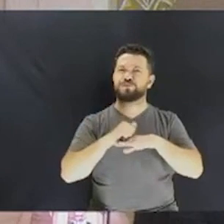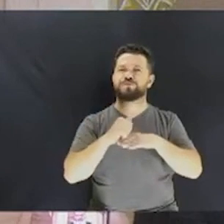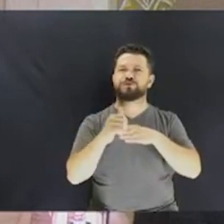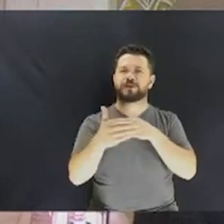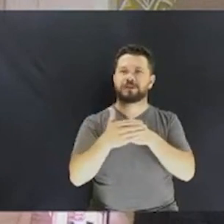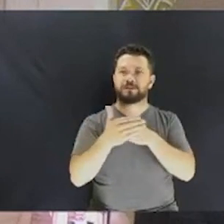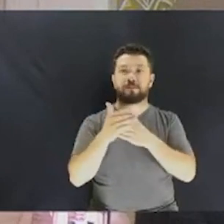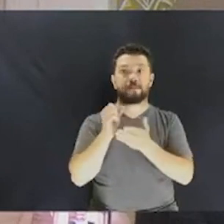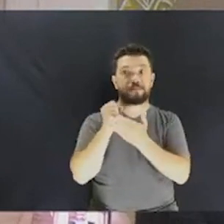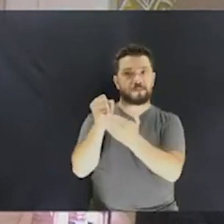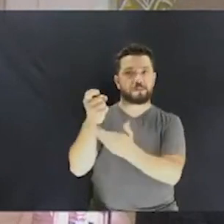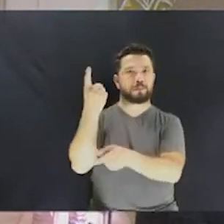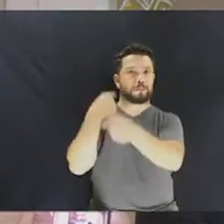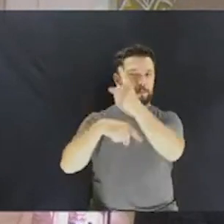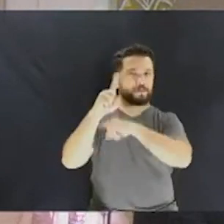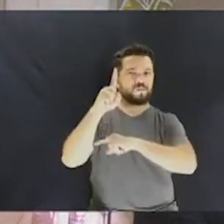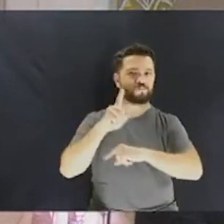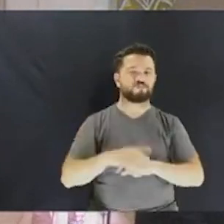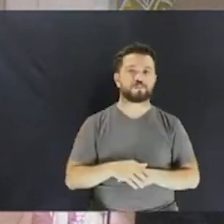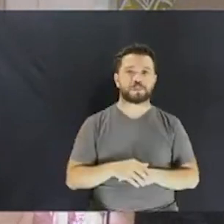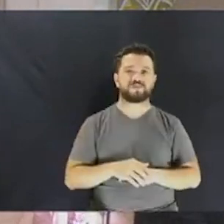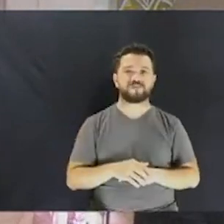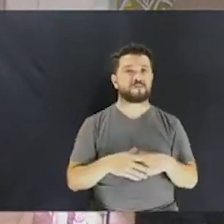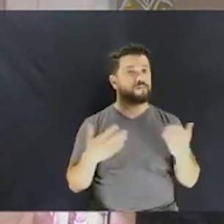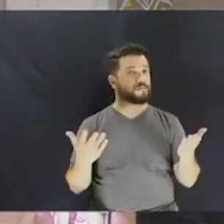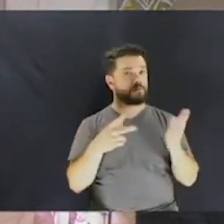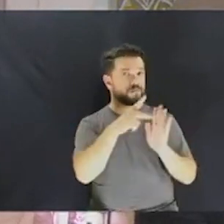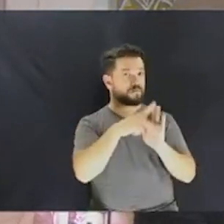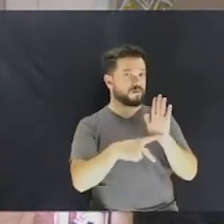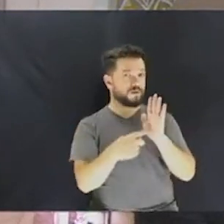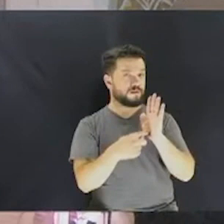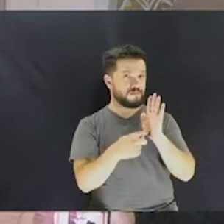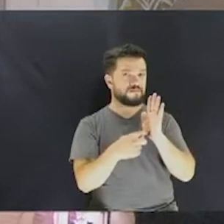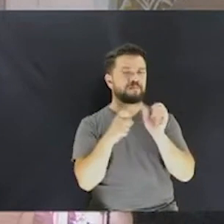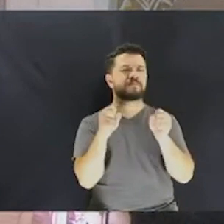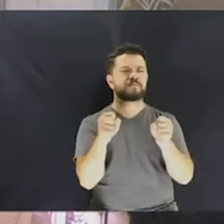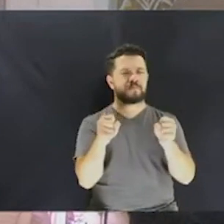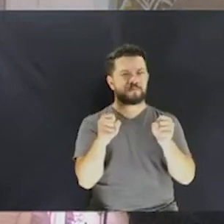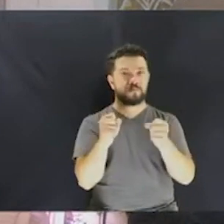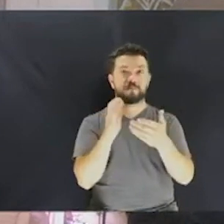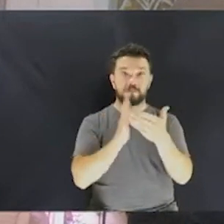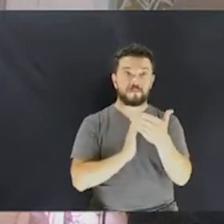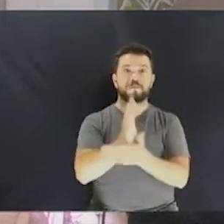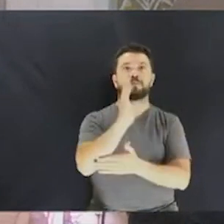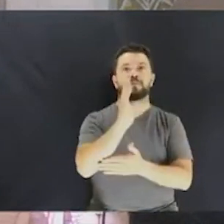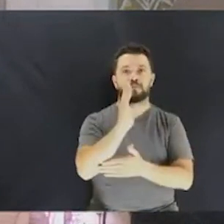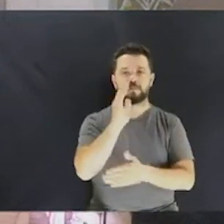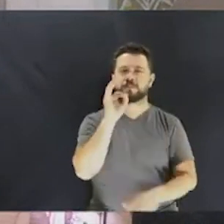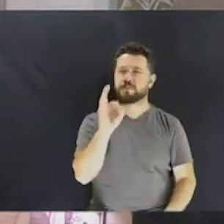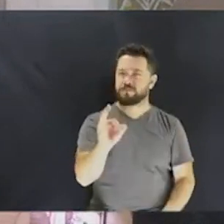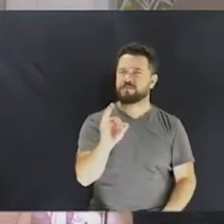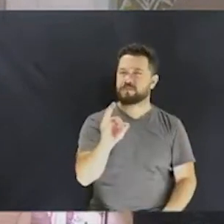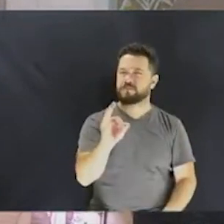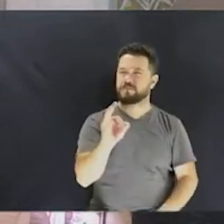esferas da sociedade. Então, com a aprovação desse projeto de lei, certamente a gente vai estar criando um programa que reforça o compromisso que a gente